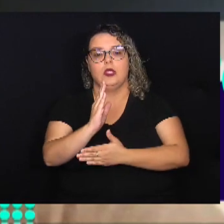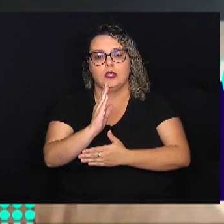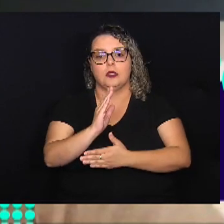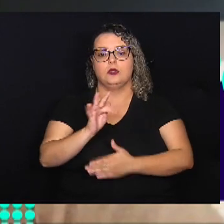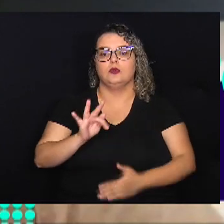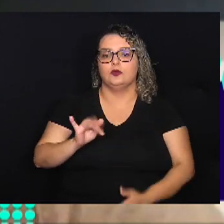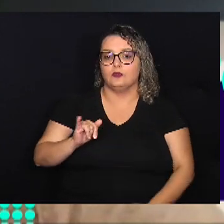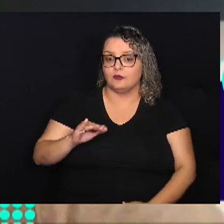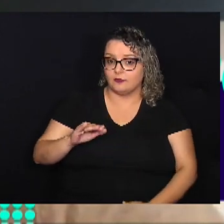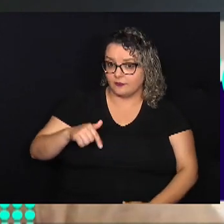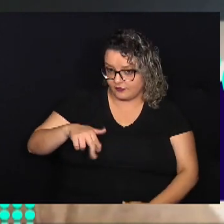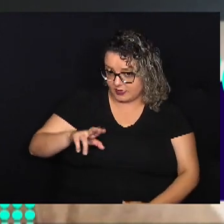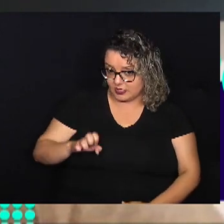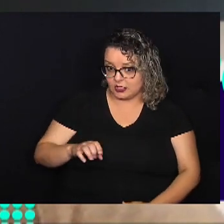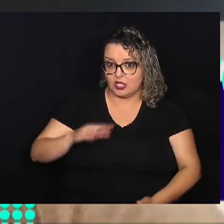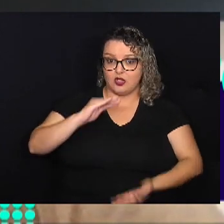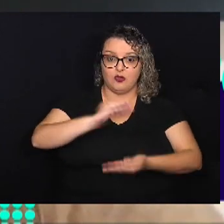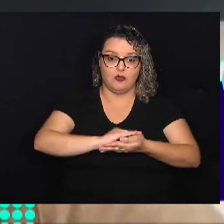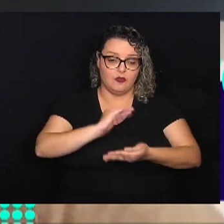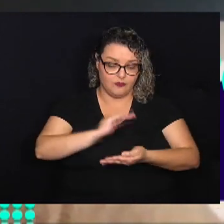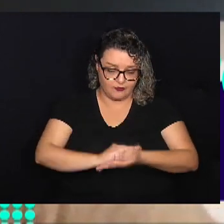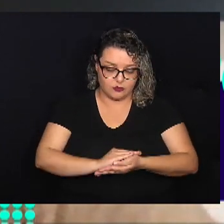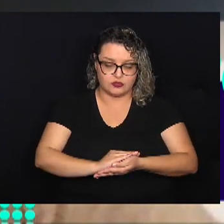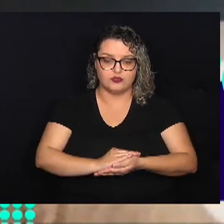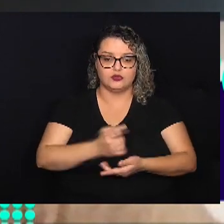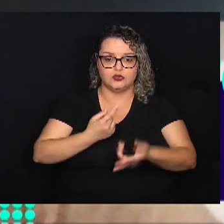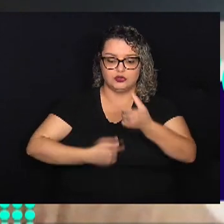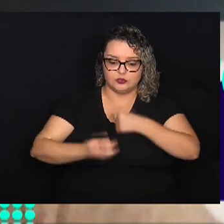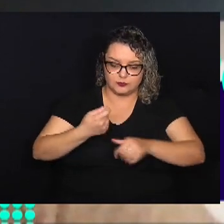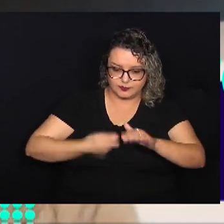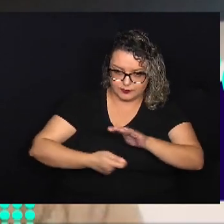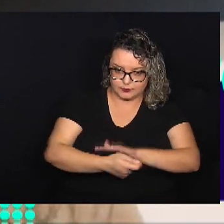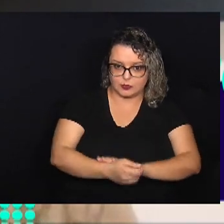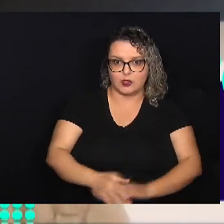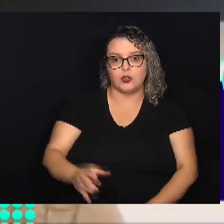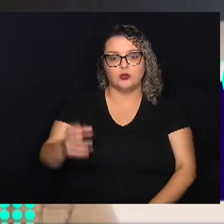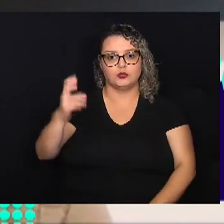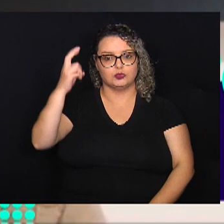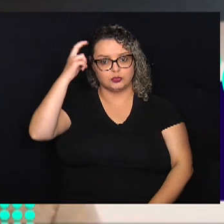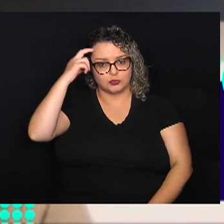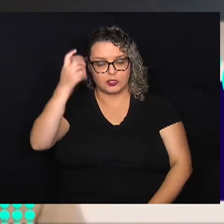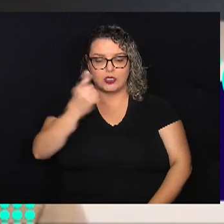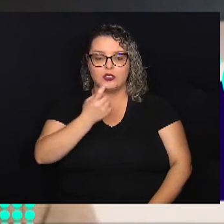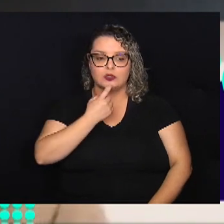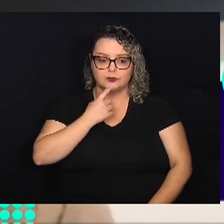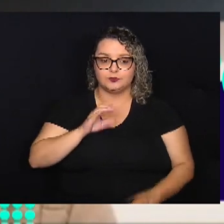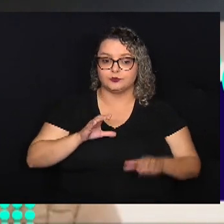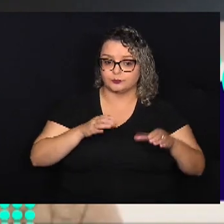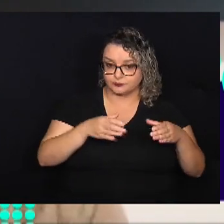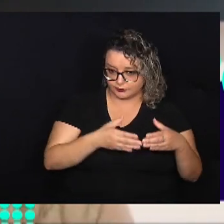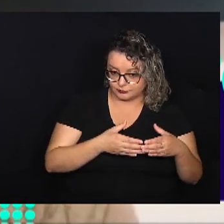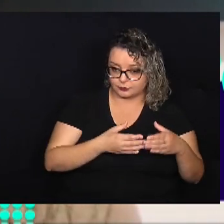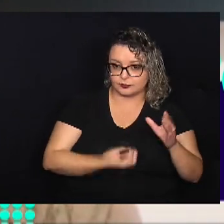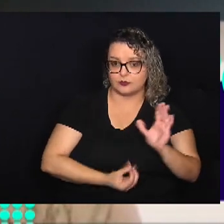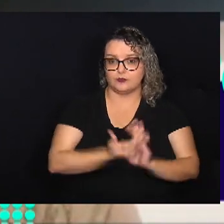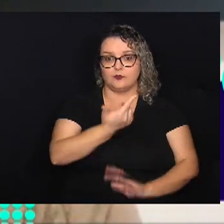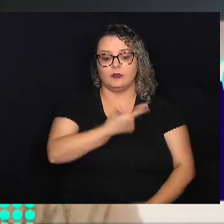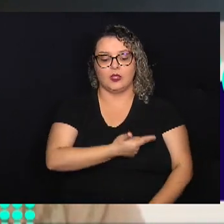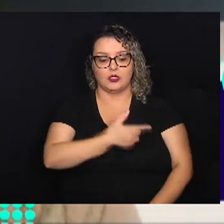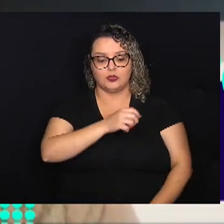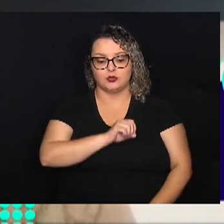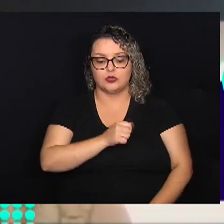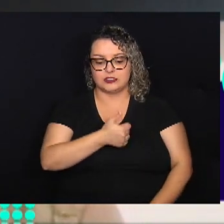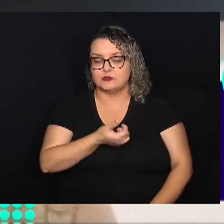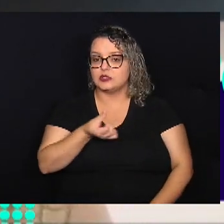FIC, que é o Fundo de Investimentos Culturais de Campinas. O Trio Macaxeira ele foi formado em